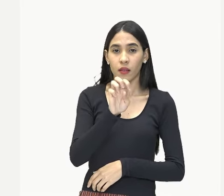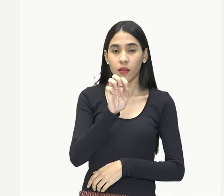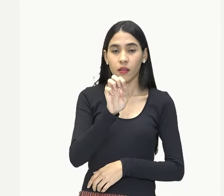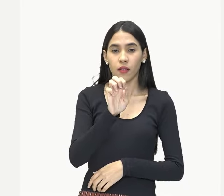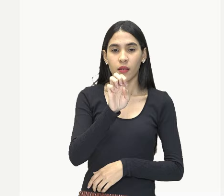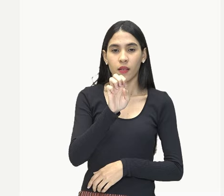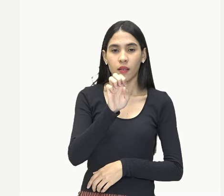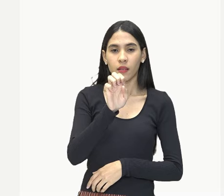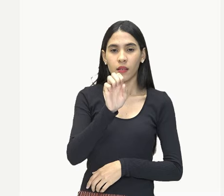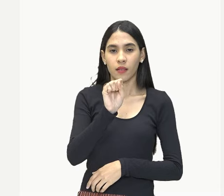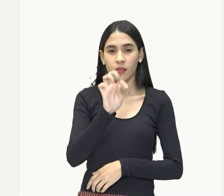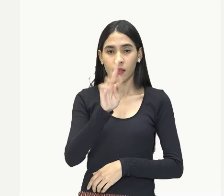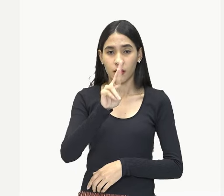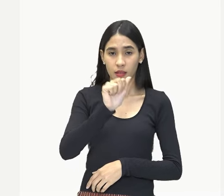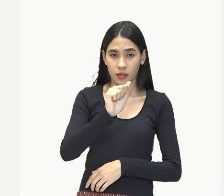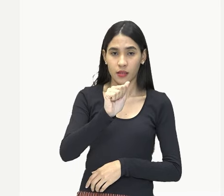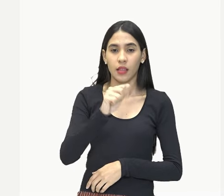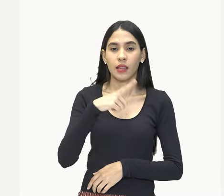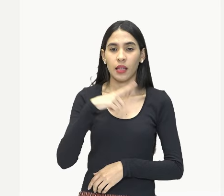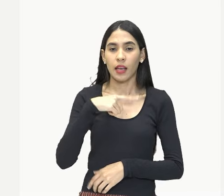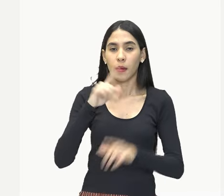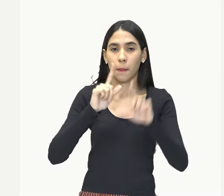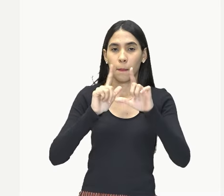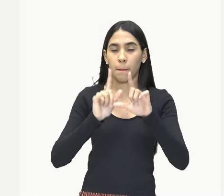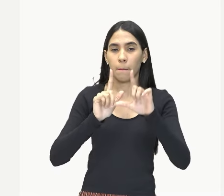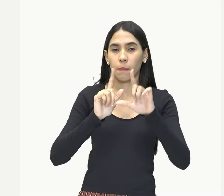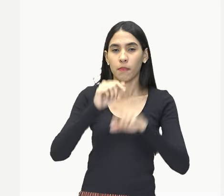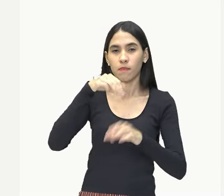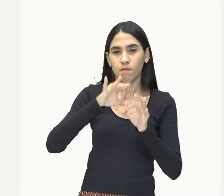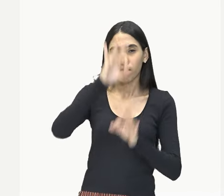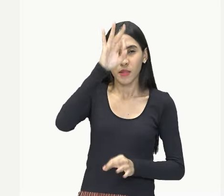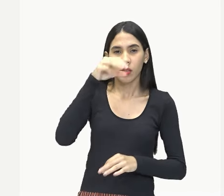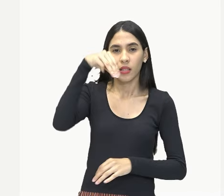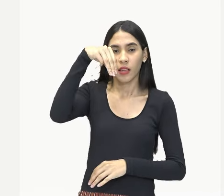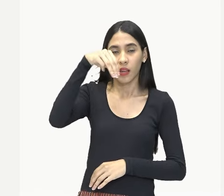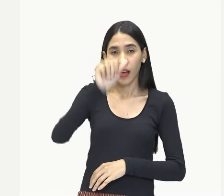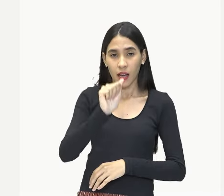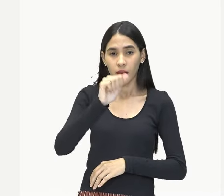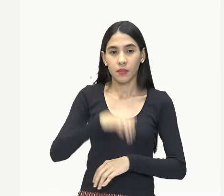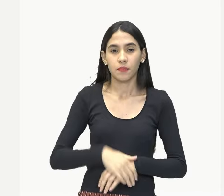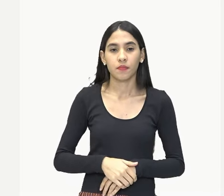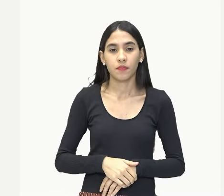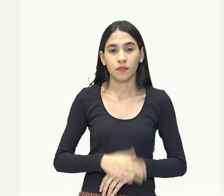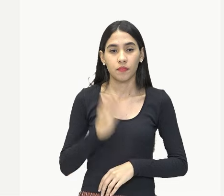têm a medida A. Então aqui é A,